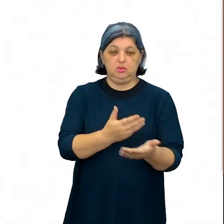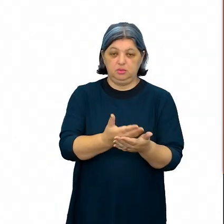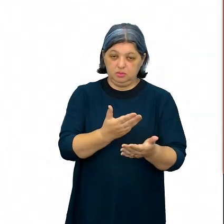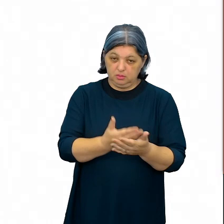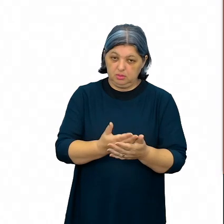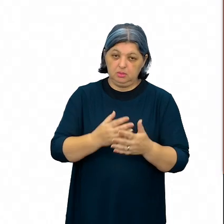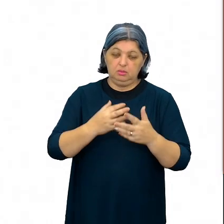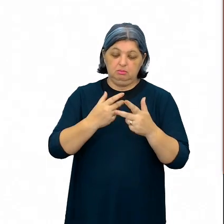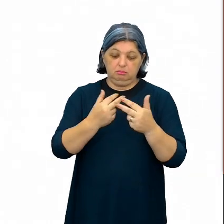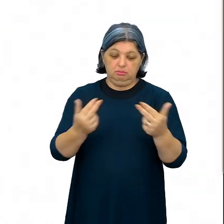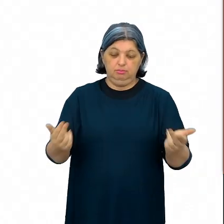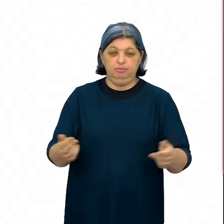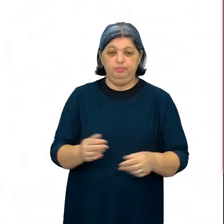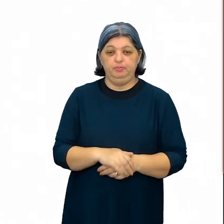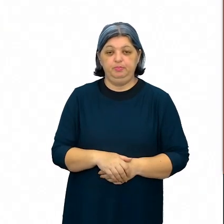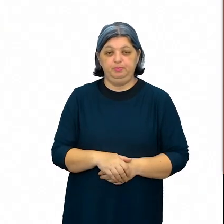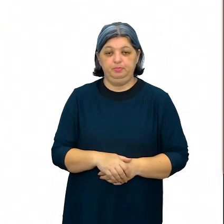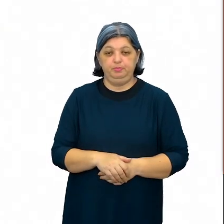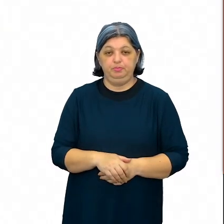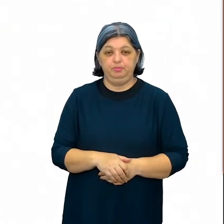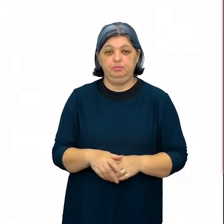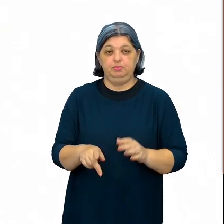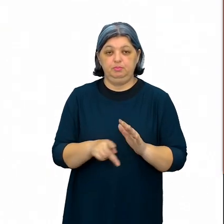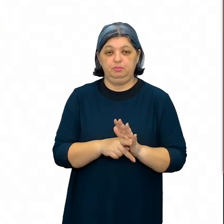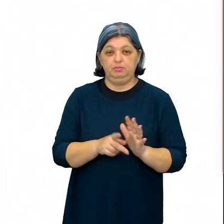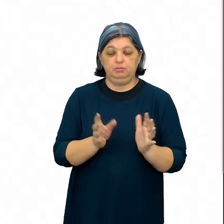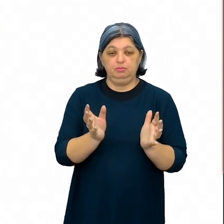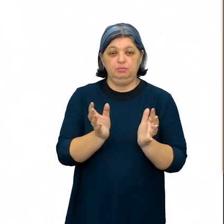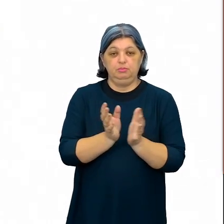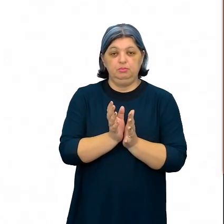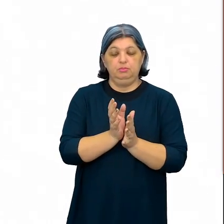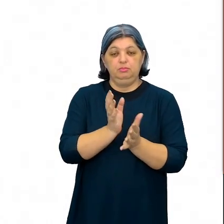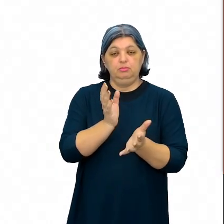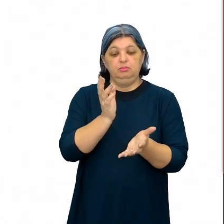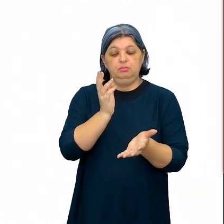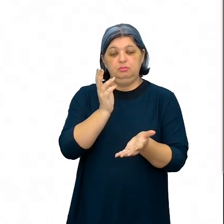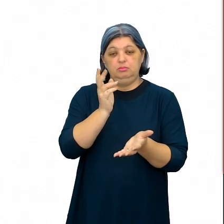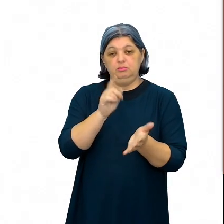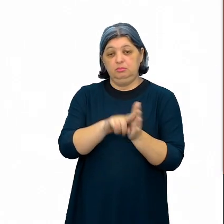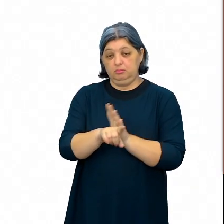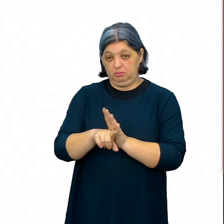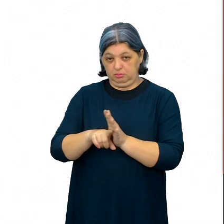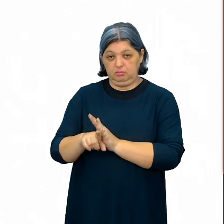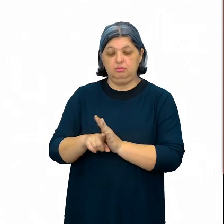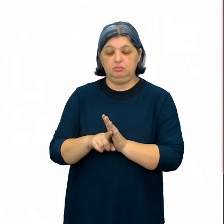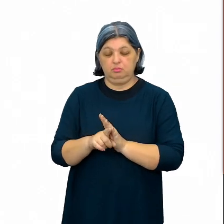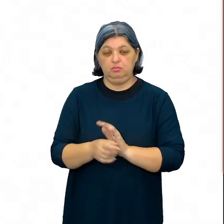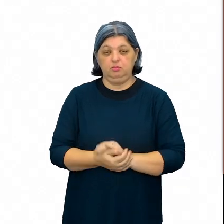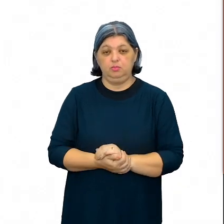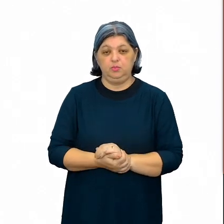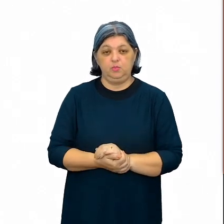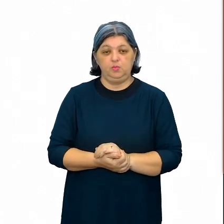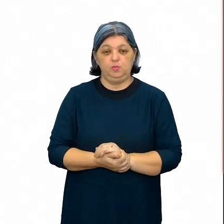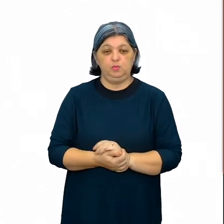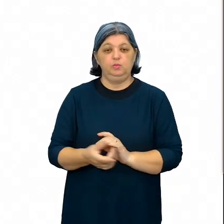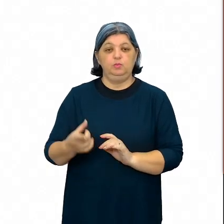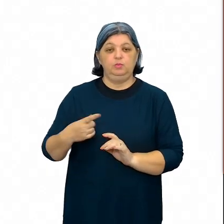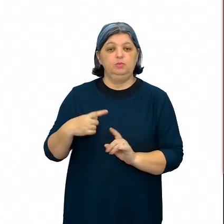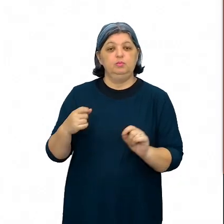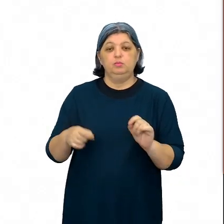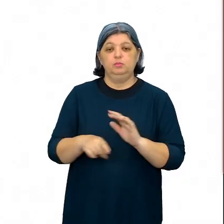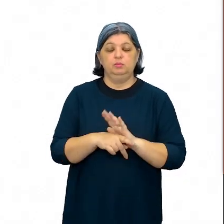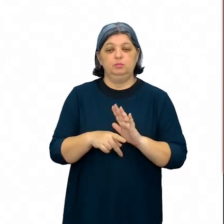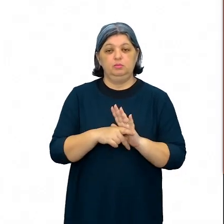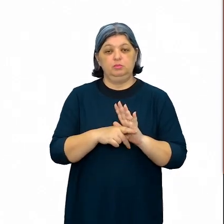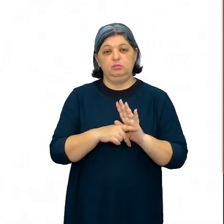sucessivamente EA partir desse estudo do seu grupo de pesquisa foi criado Então esse esse esse gráfico